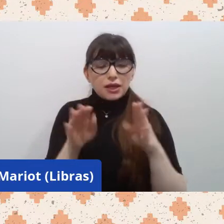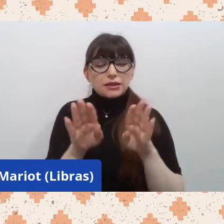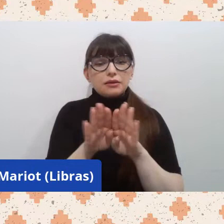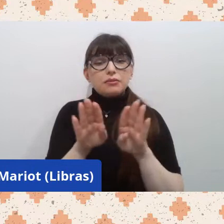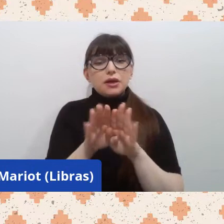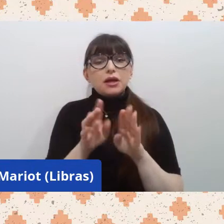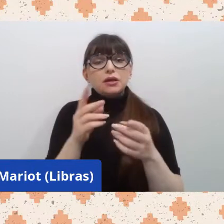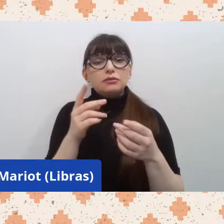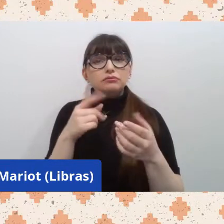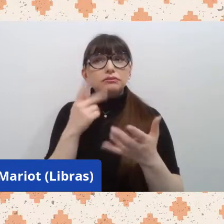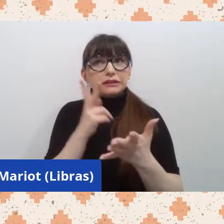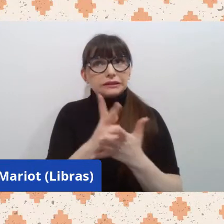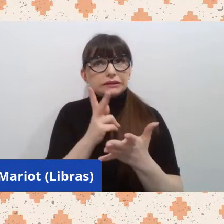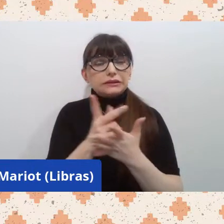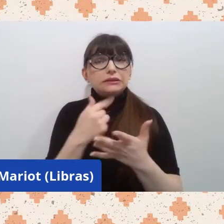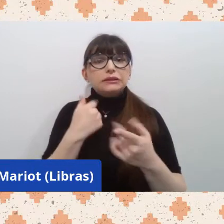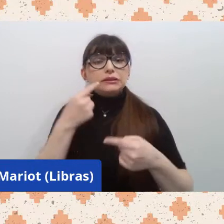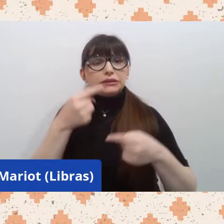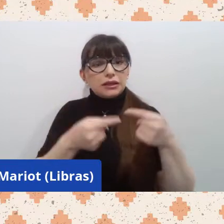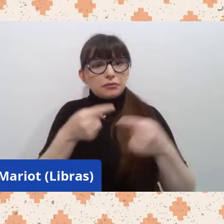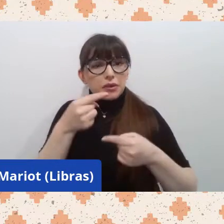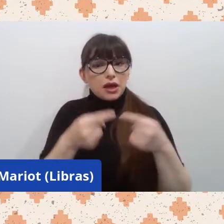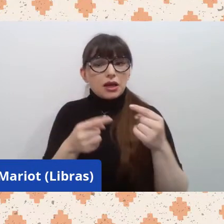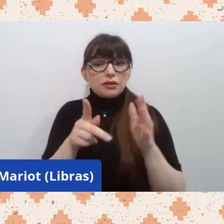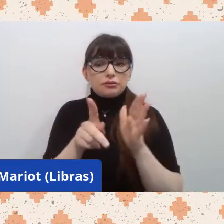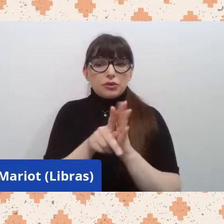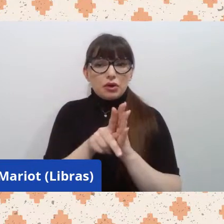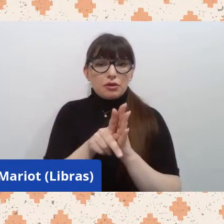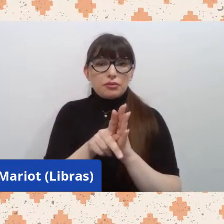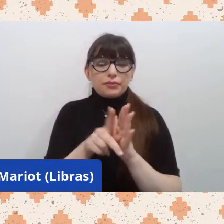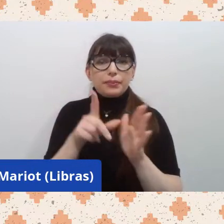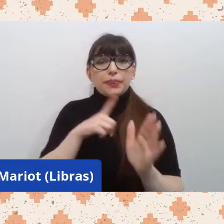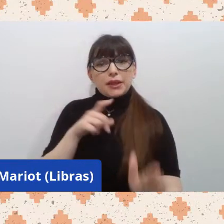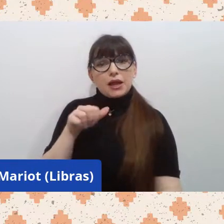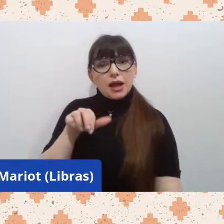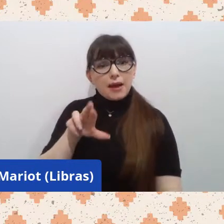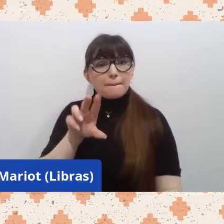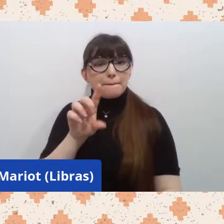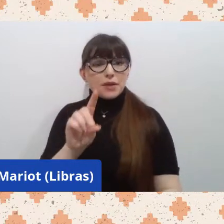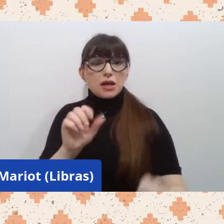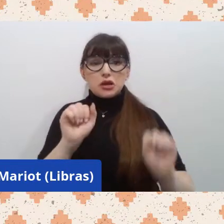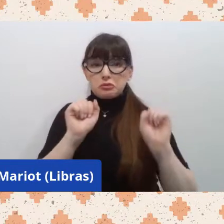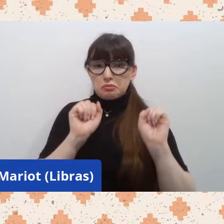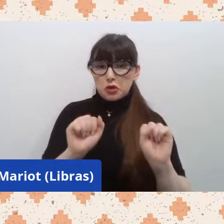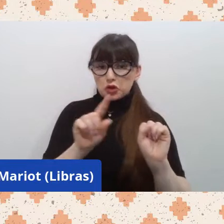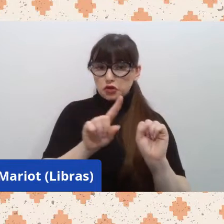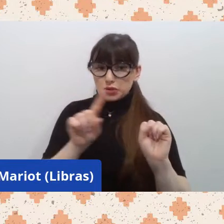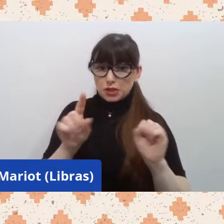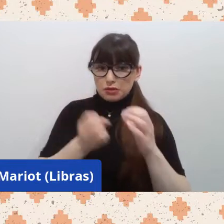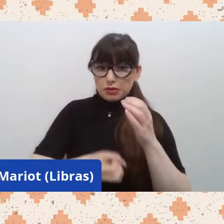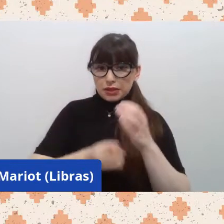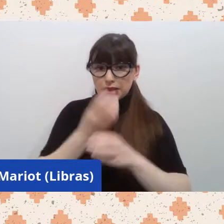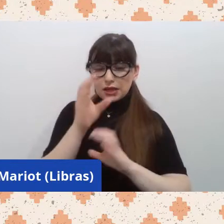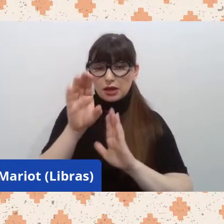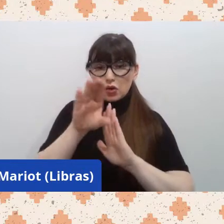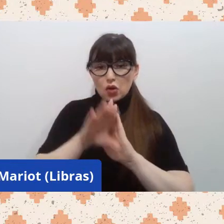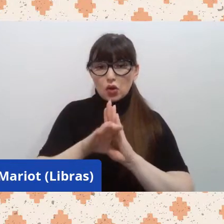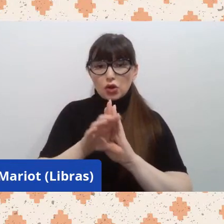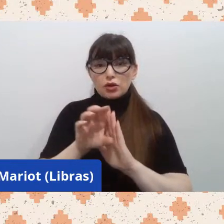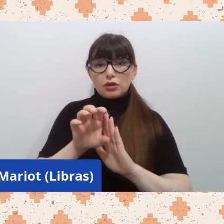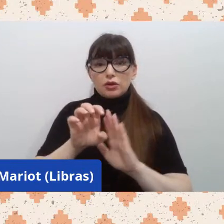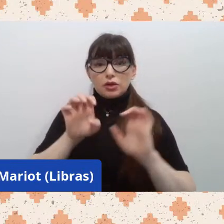da ética, nos questionam se a ANPEd poderia ou não elaborar um código de ética ou